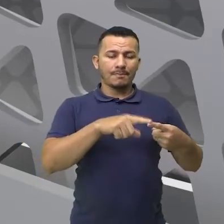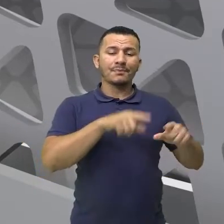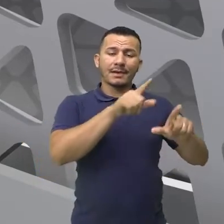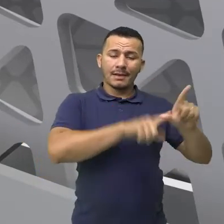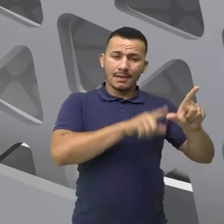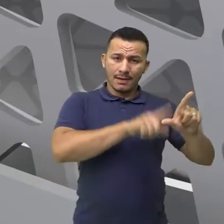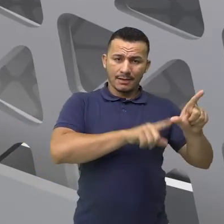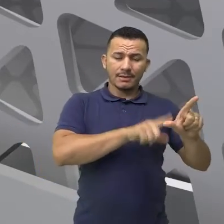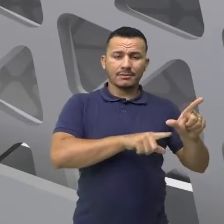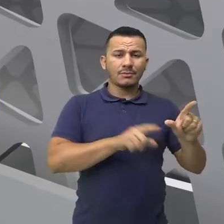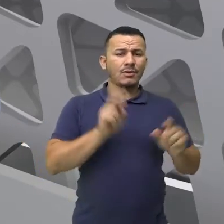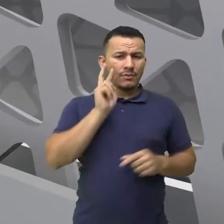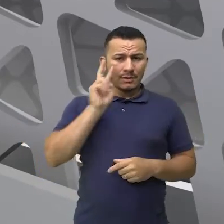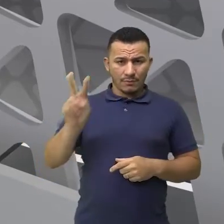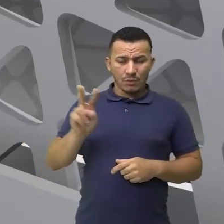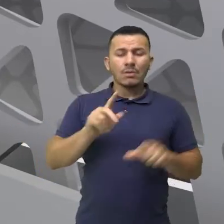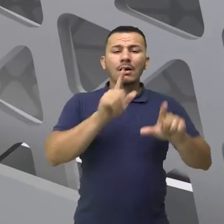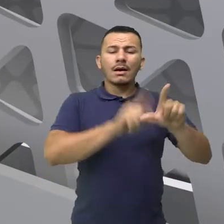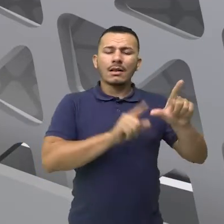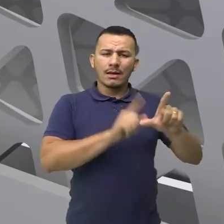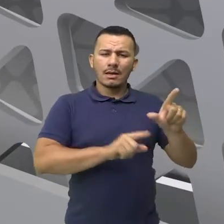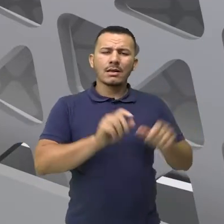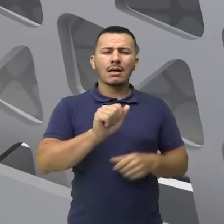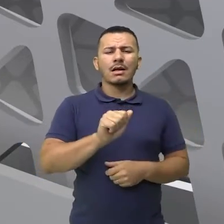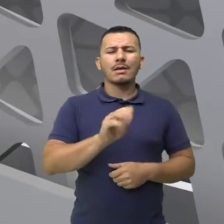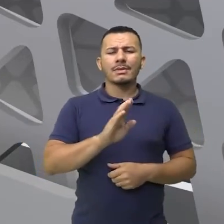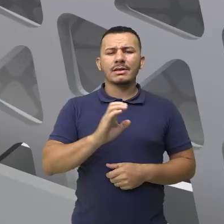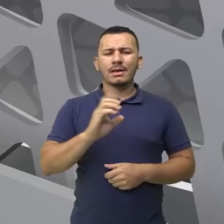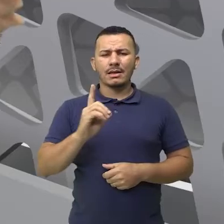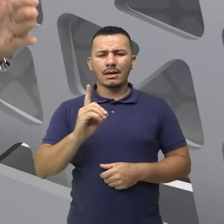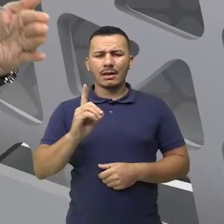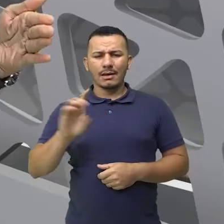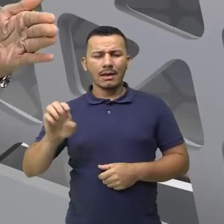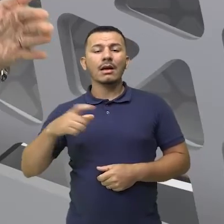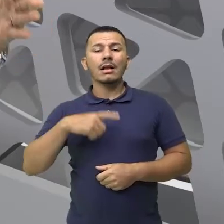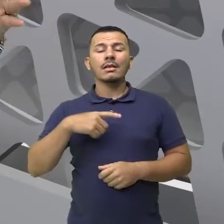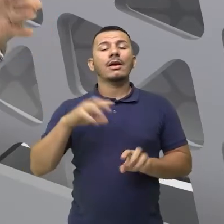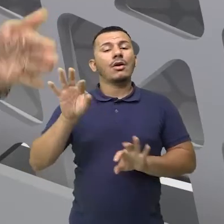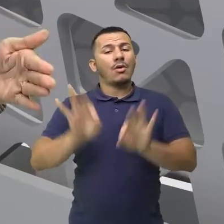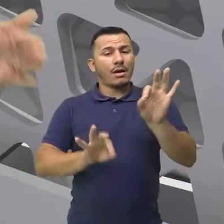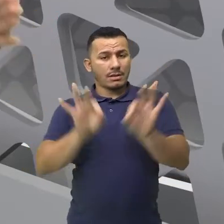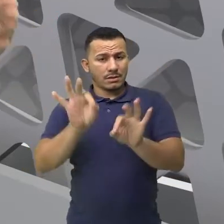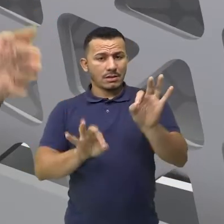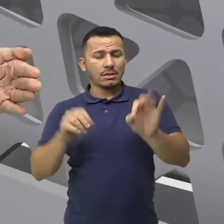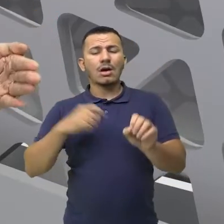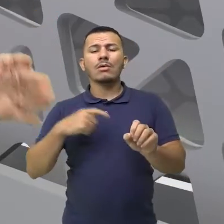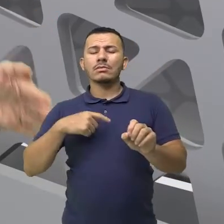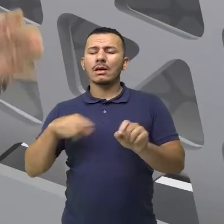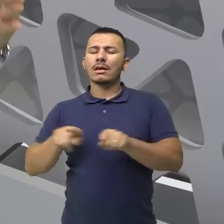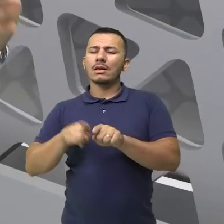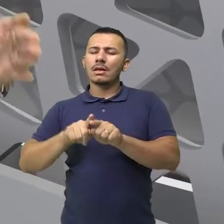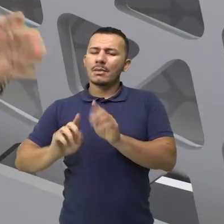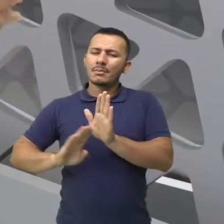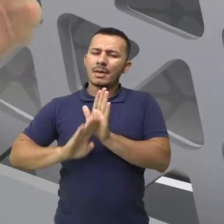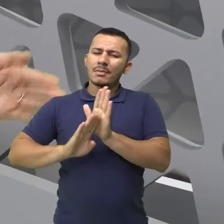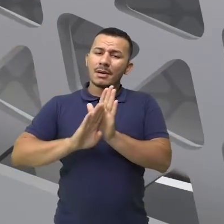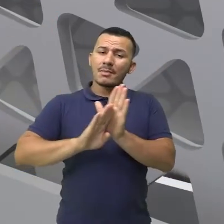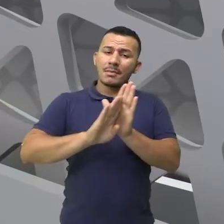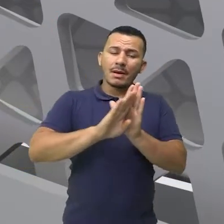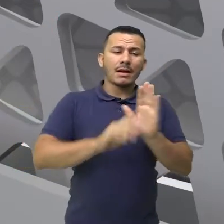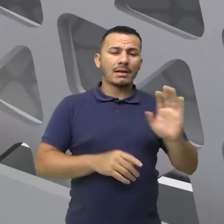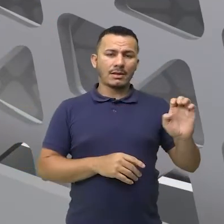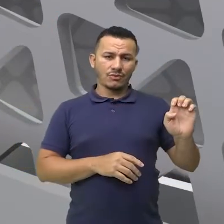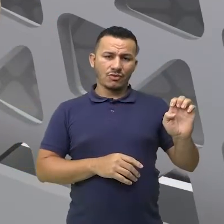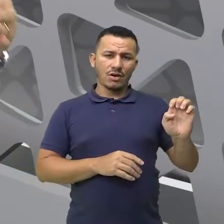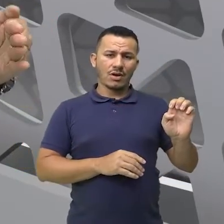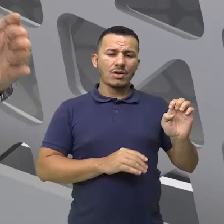letras. Observe que as letras do nosso alfabeto, ela tem uma organização, ela vem também crescendo da esquerda